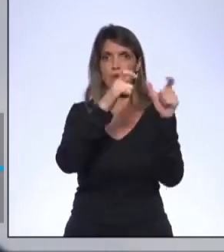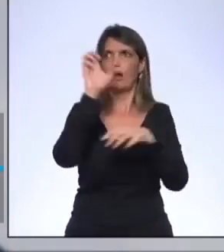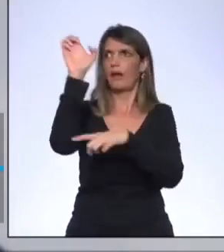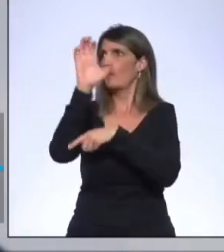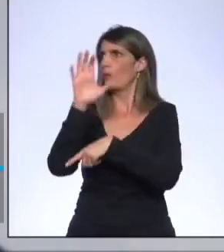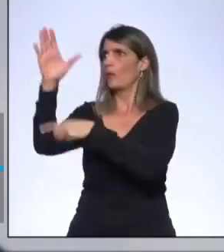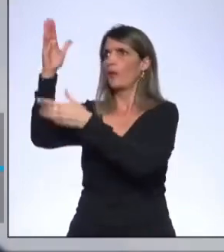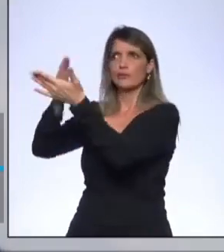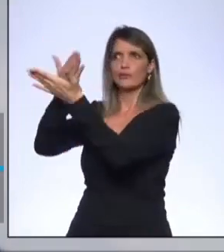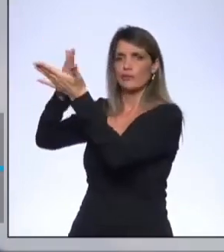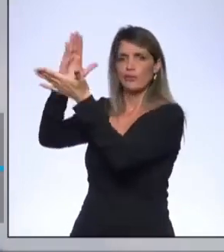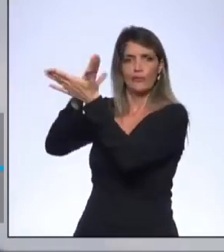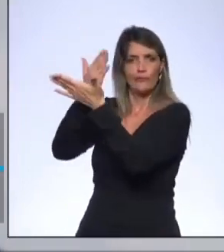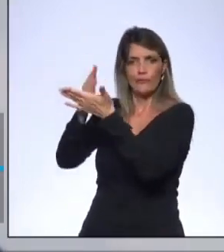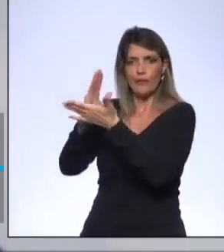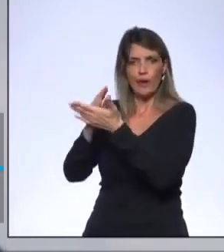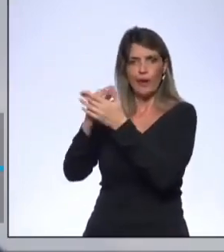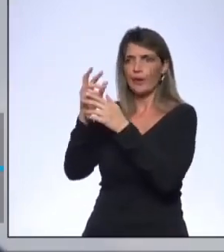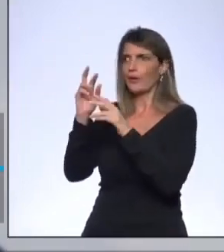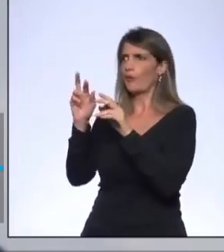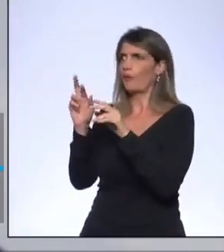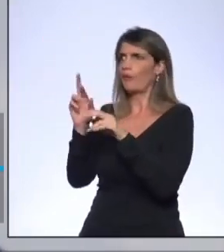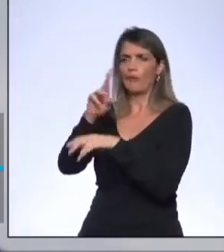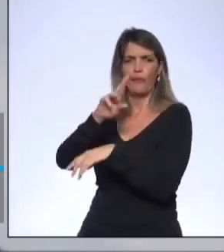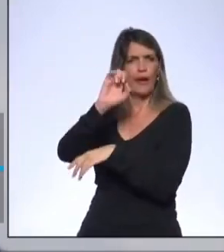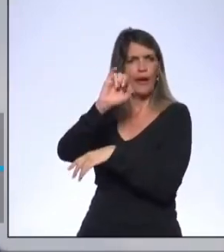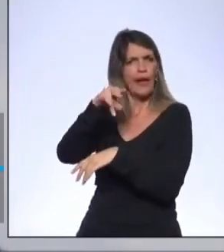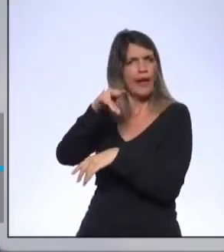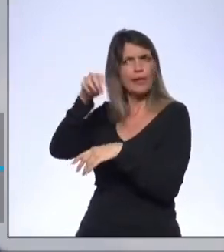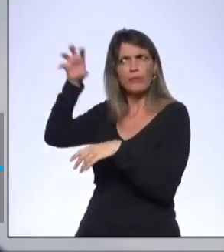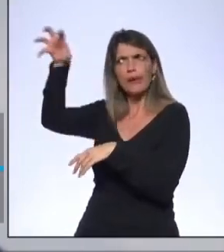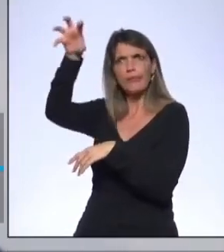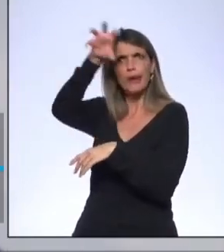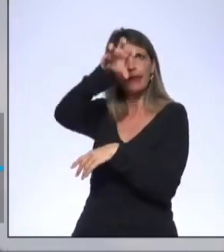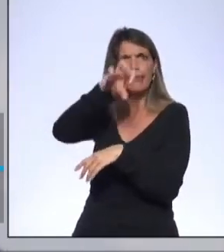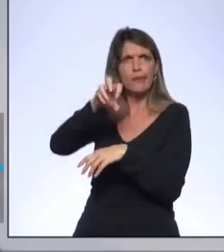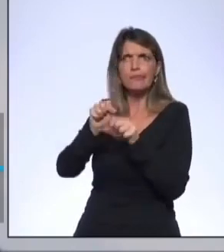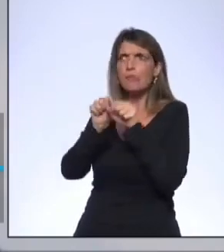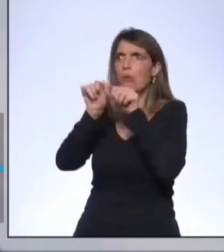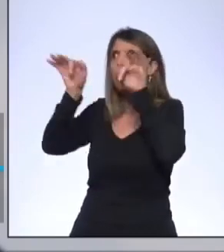toda dividida em reinos, não tem mais para onde se expandir,